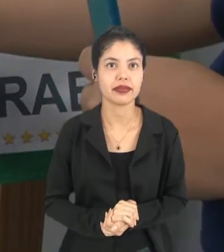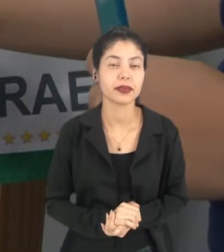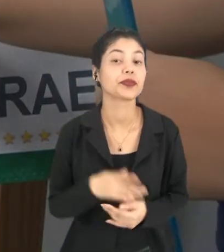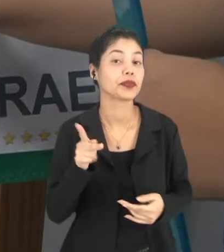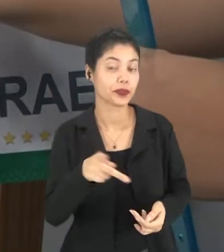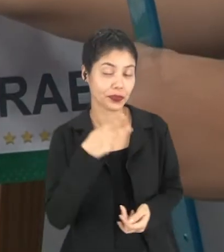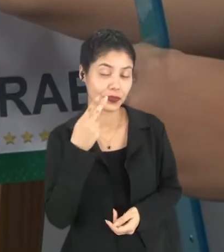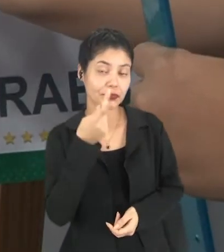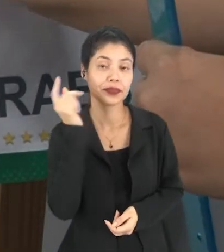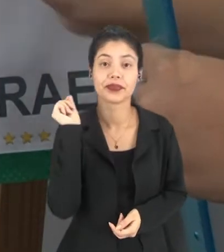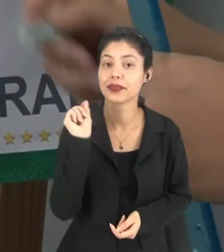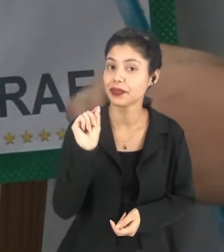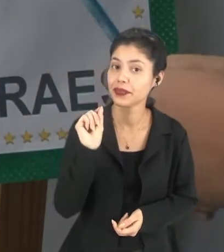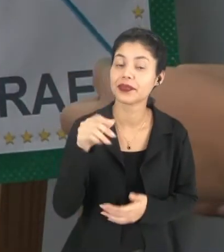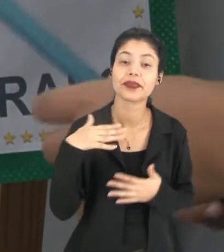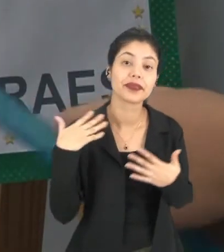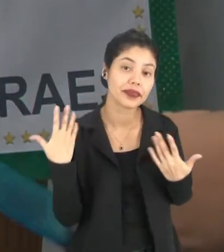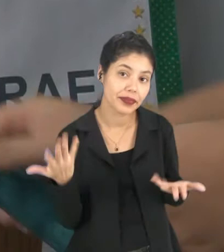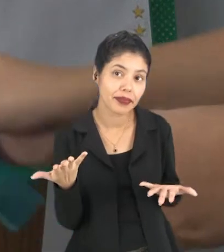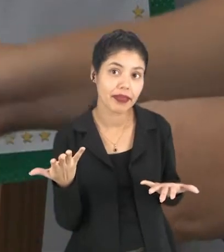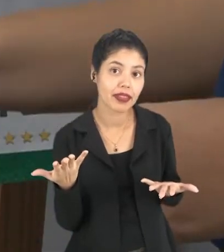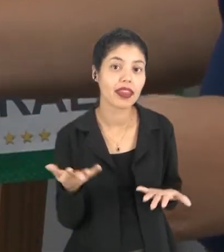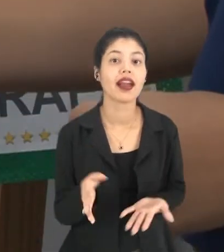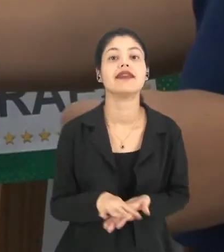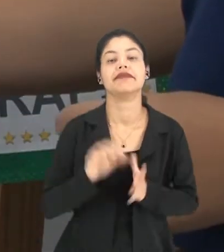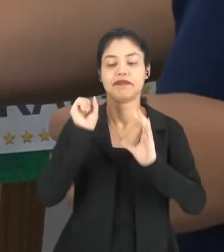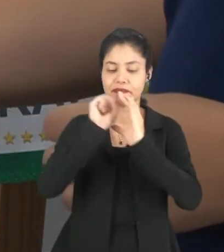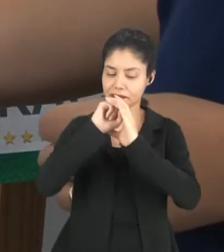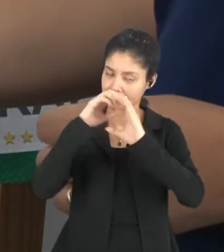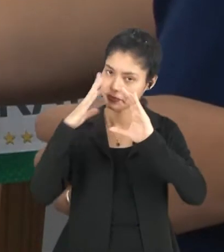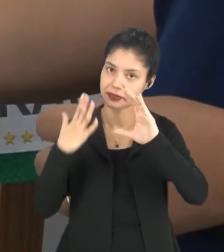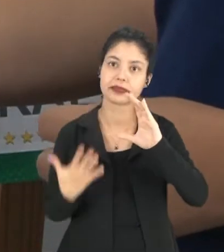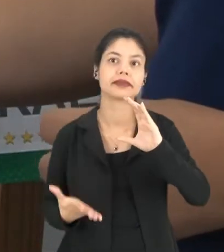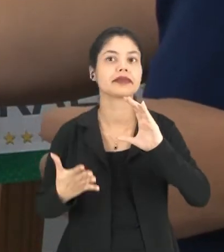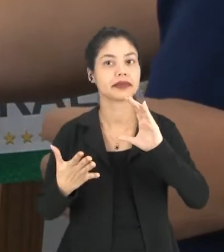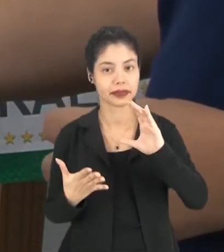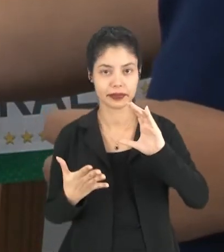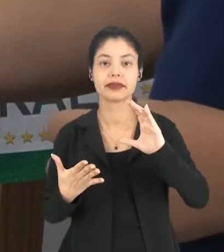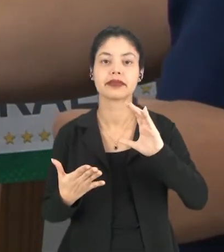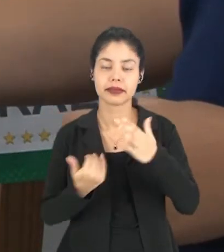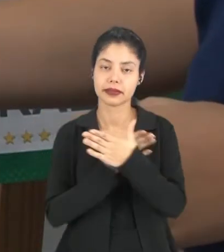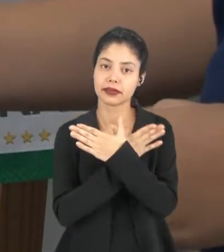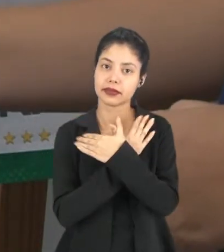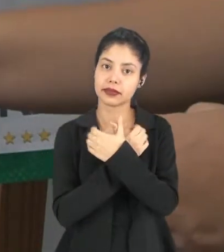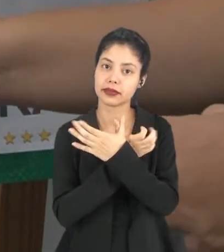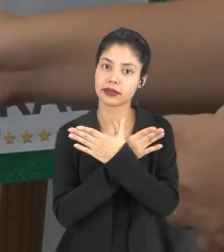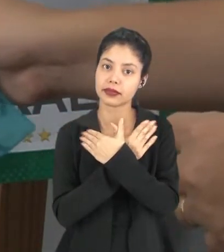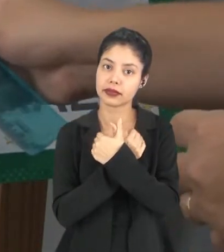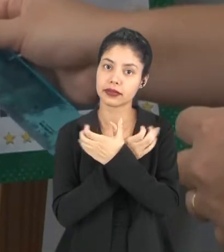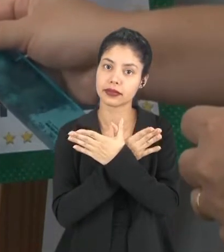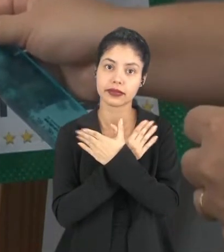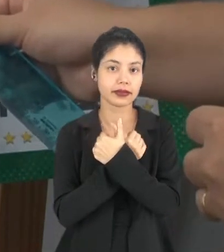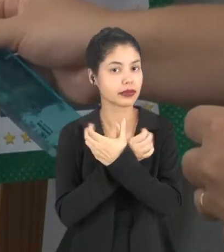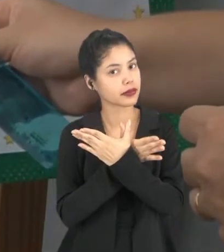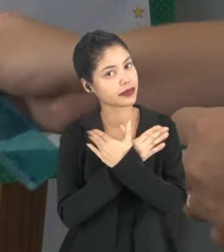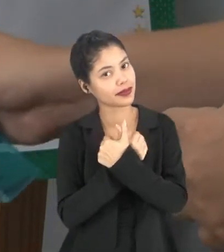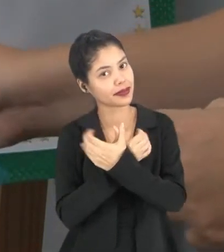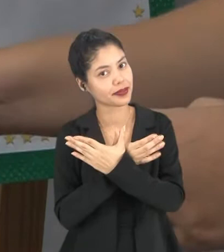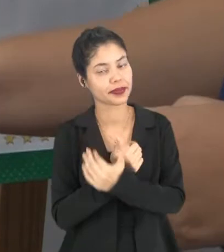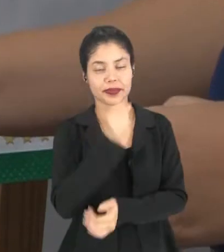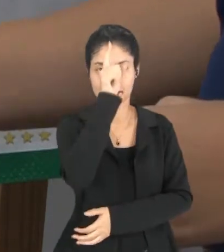está falando sobre as características das borboletas